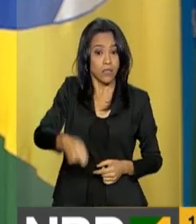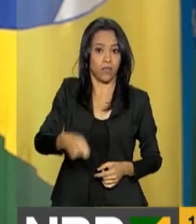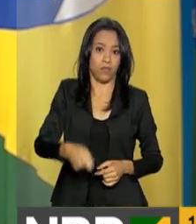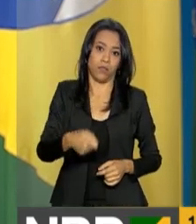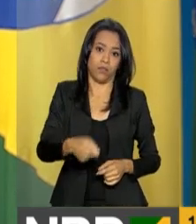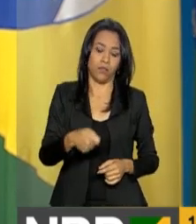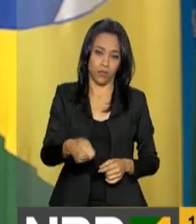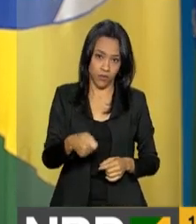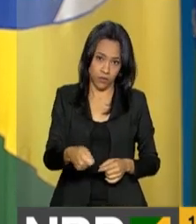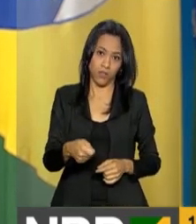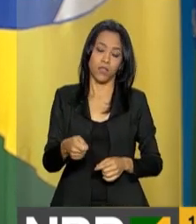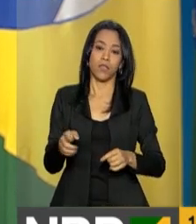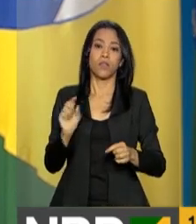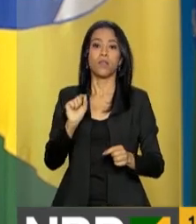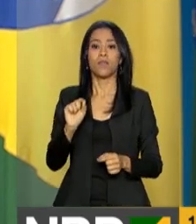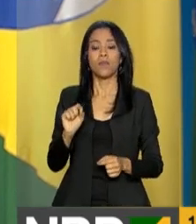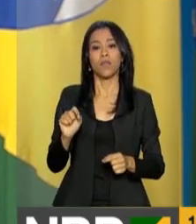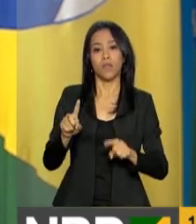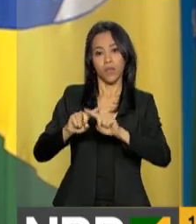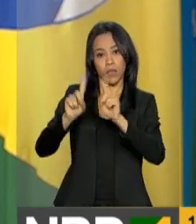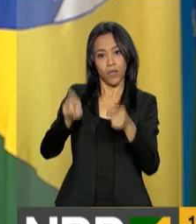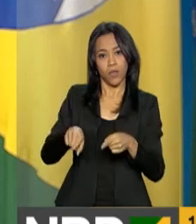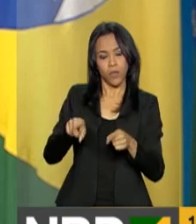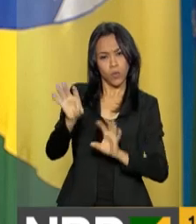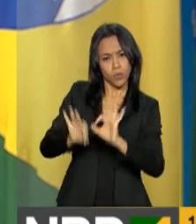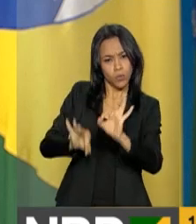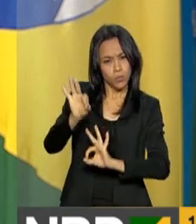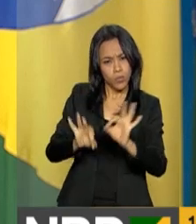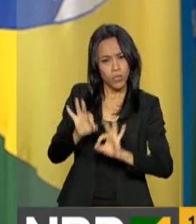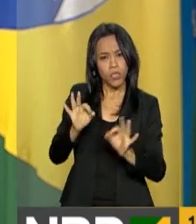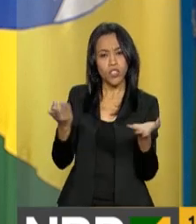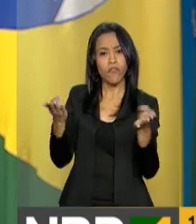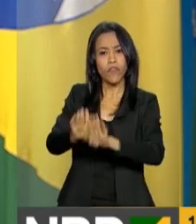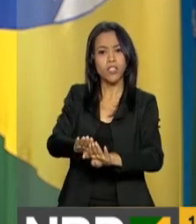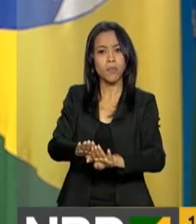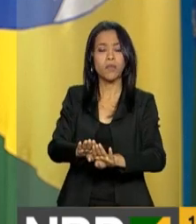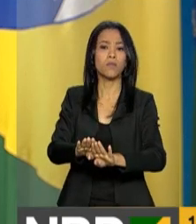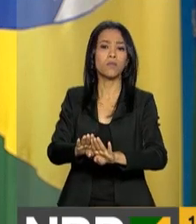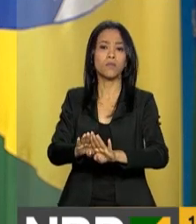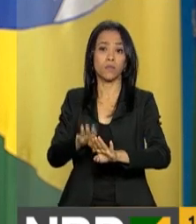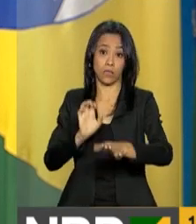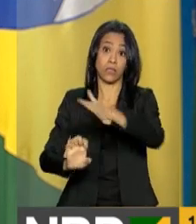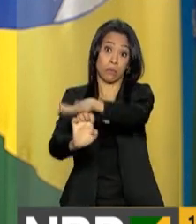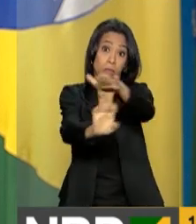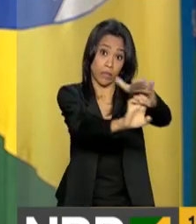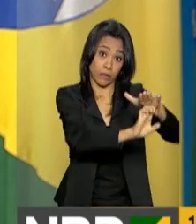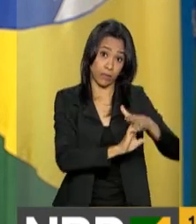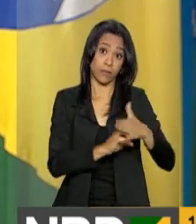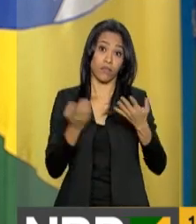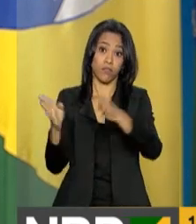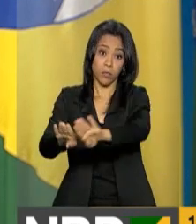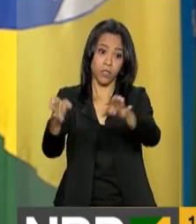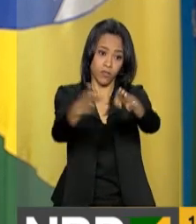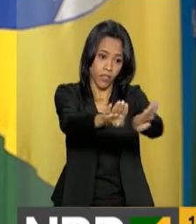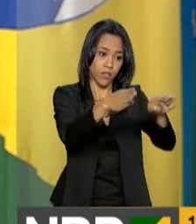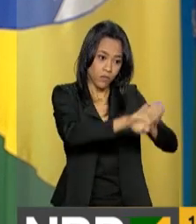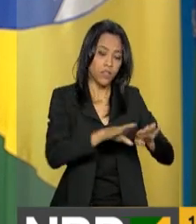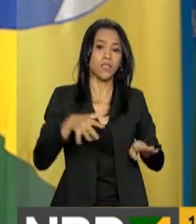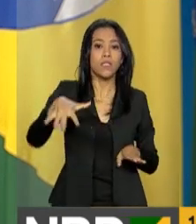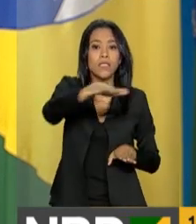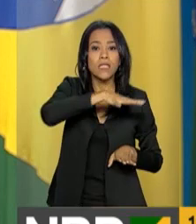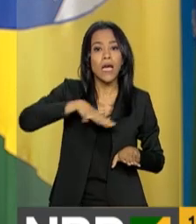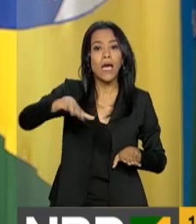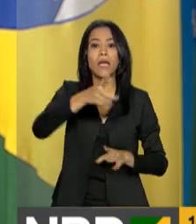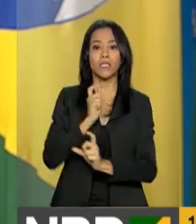os planos de fechamentos de mina sejam os seguidos à risca deixamos mais